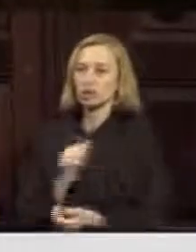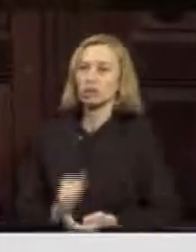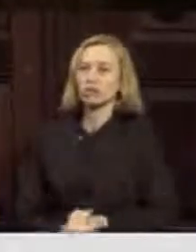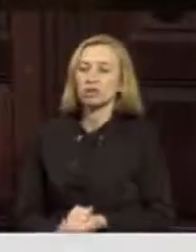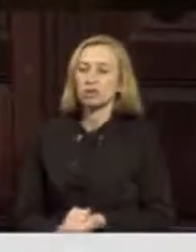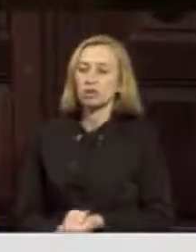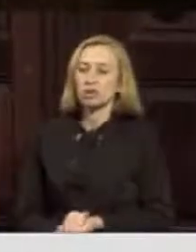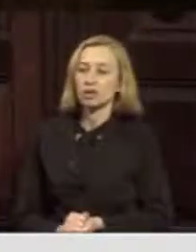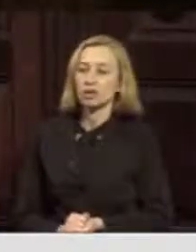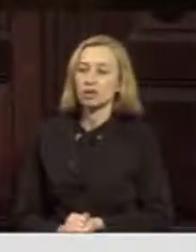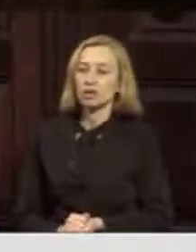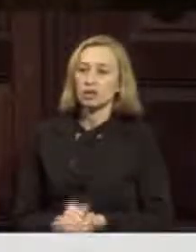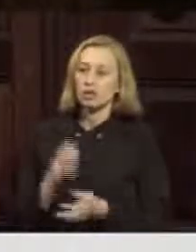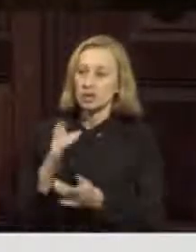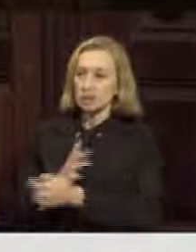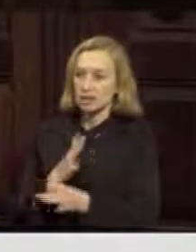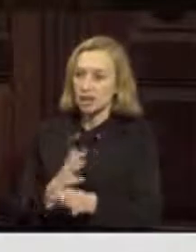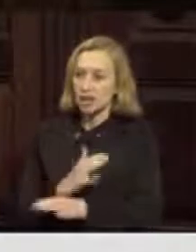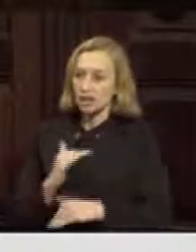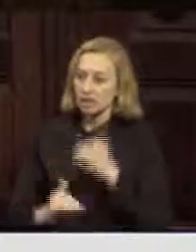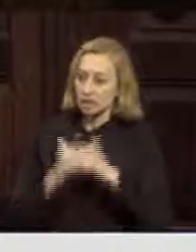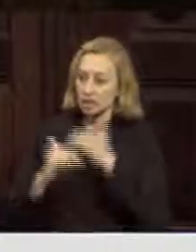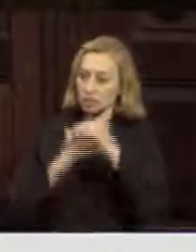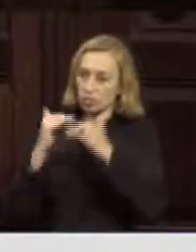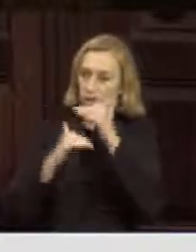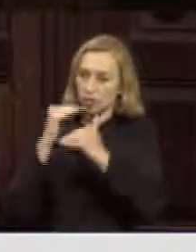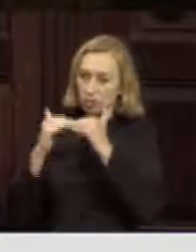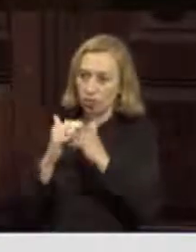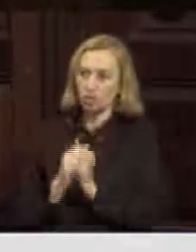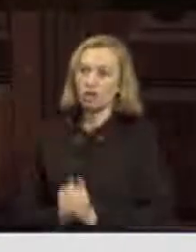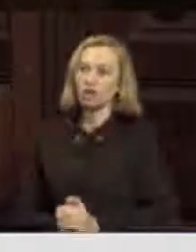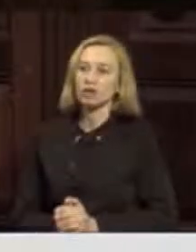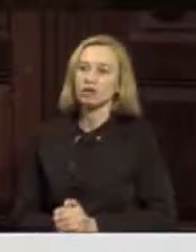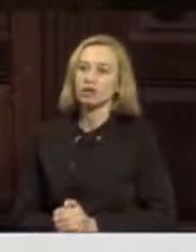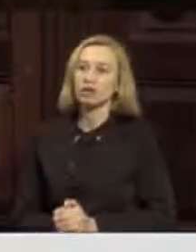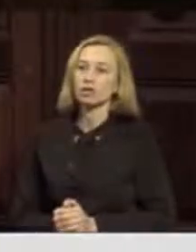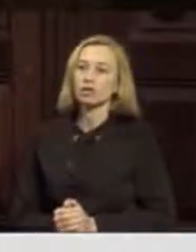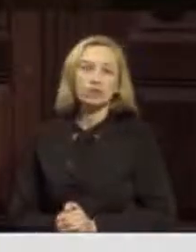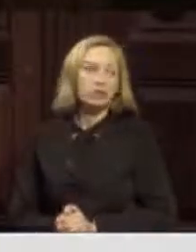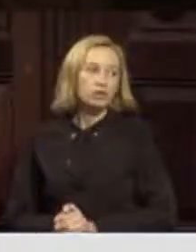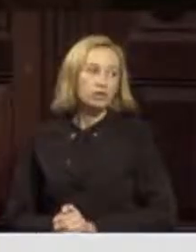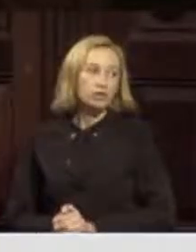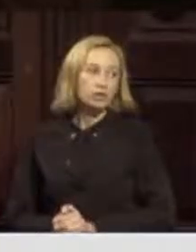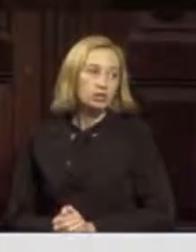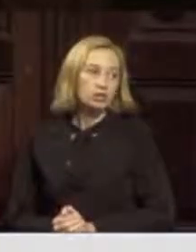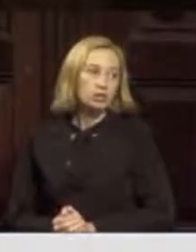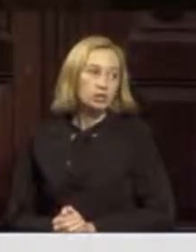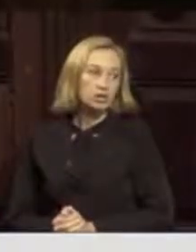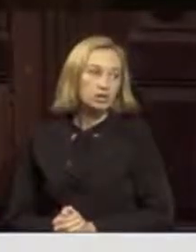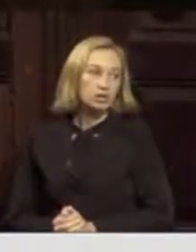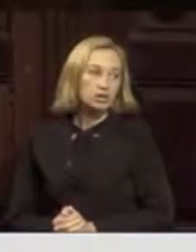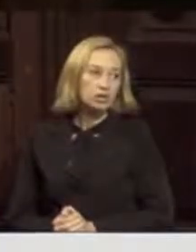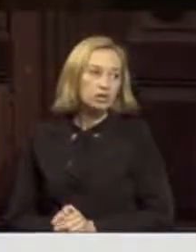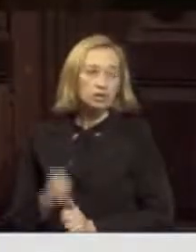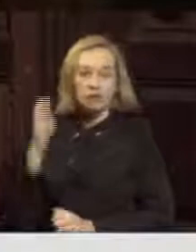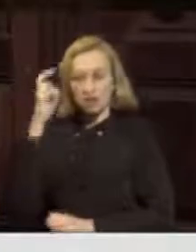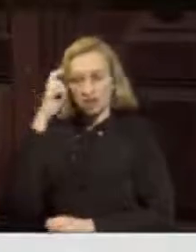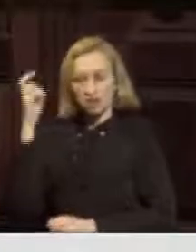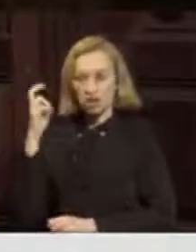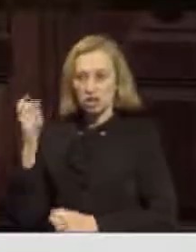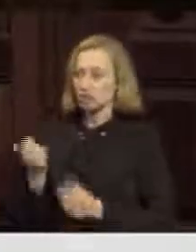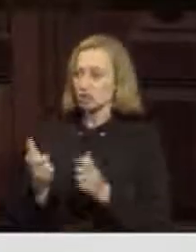referência de cidade com desenvolvimento econômico, com desenvolvimento social, com inteligência instalada com as suas